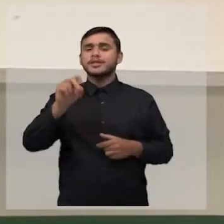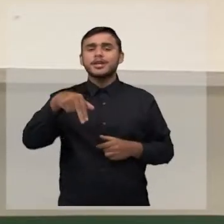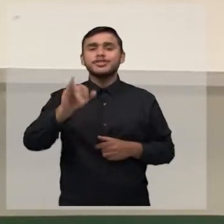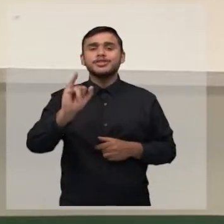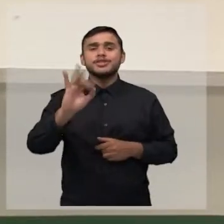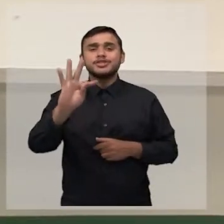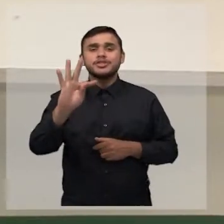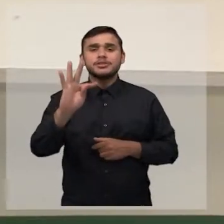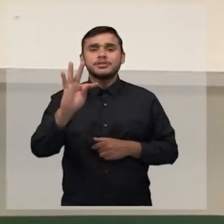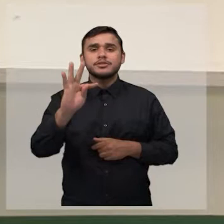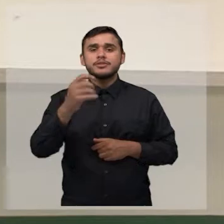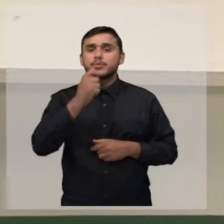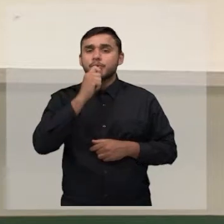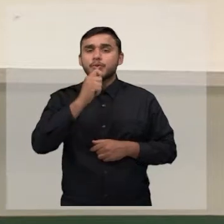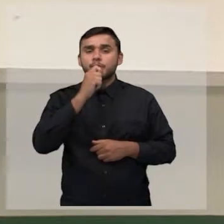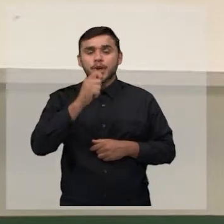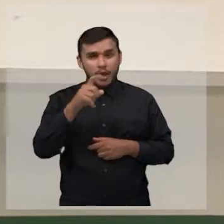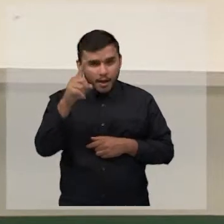tirando